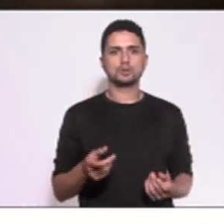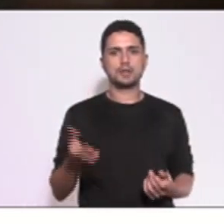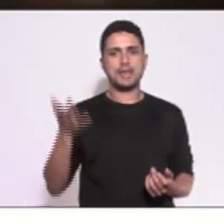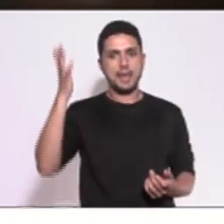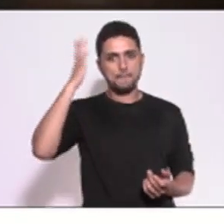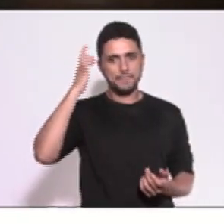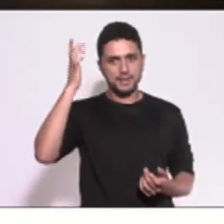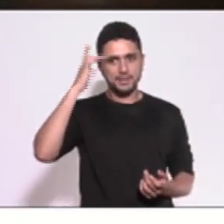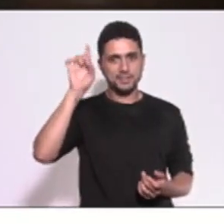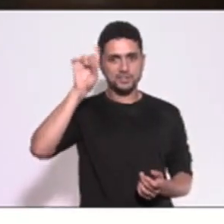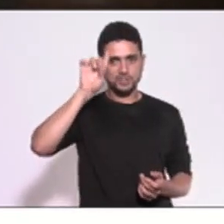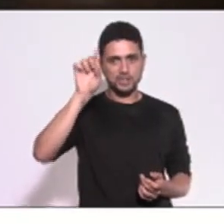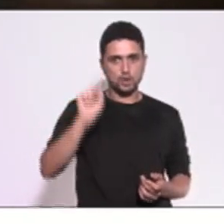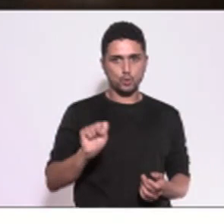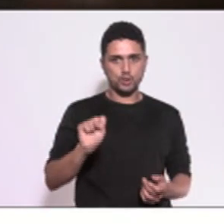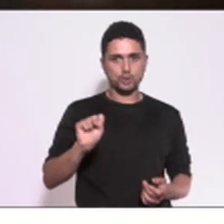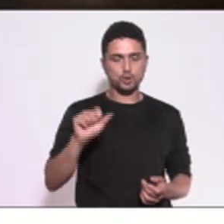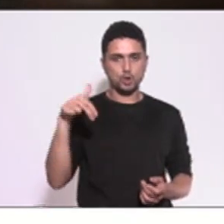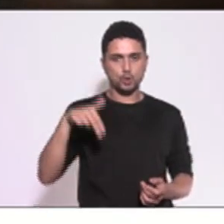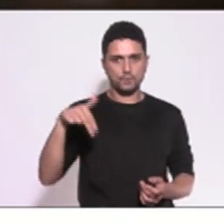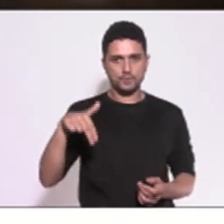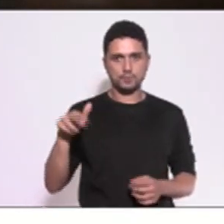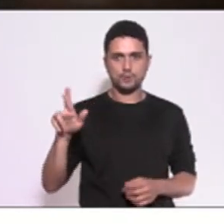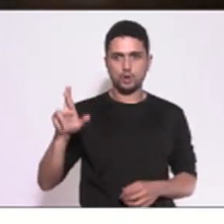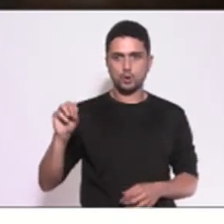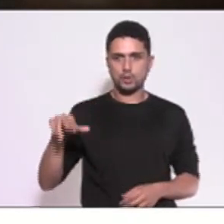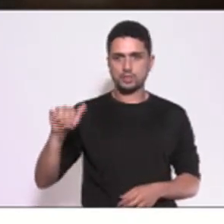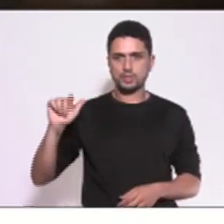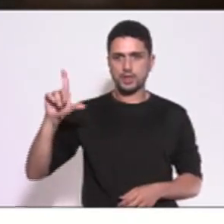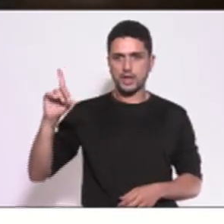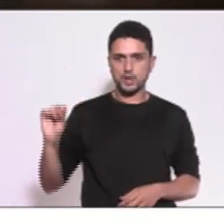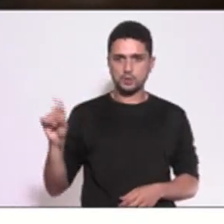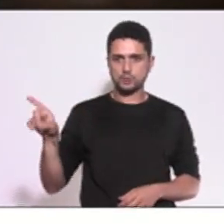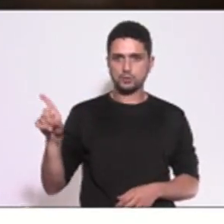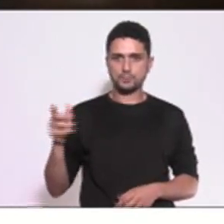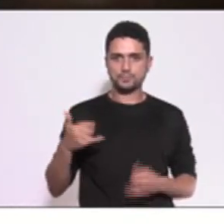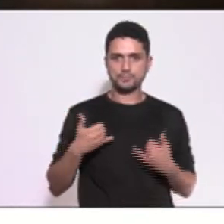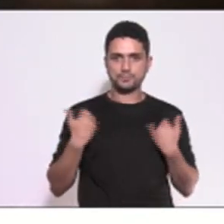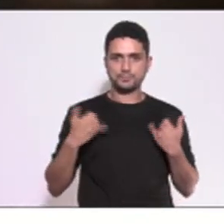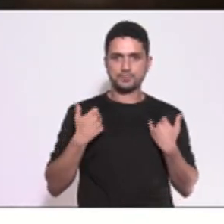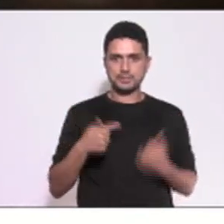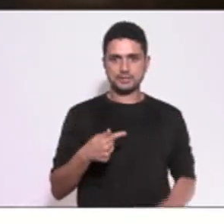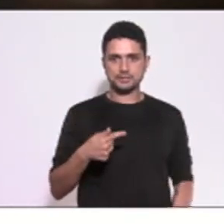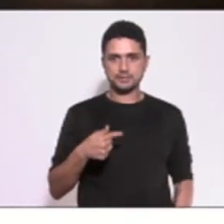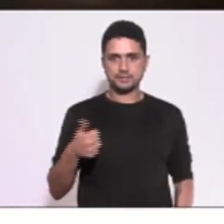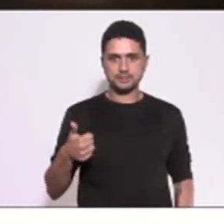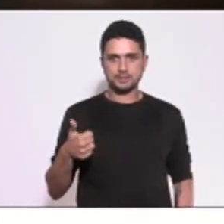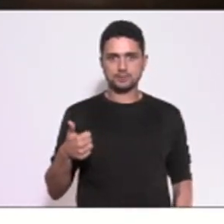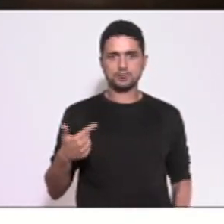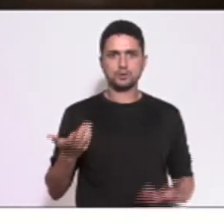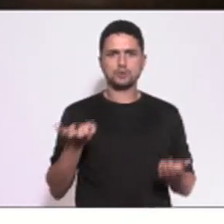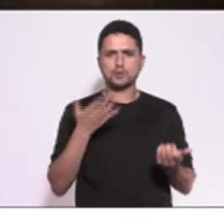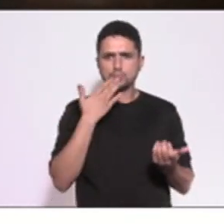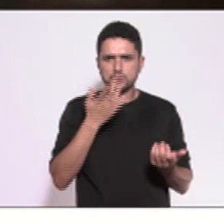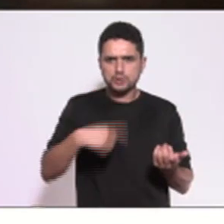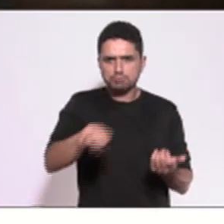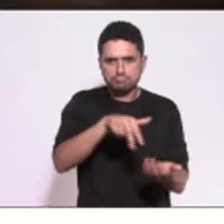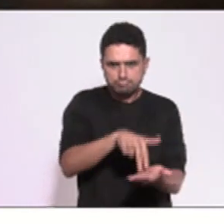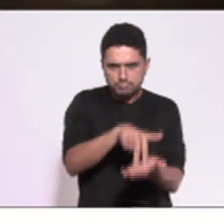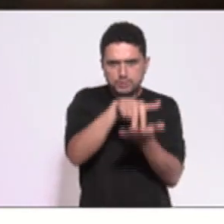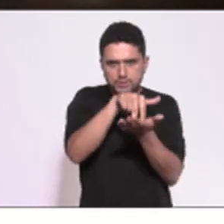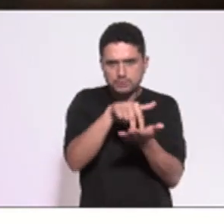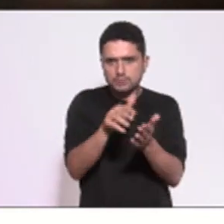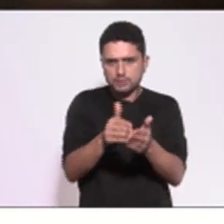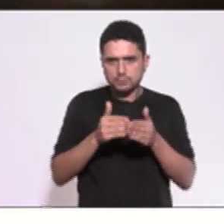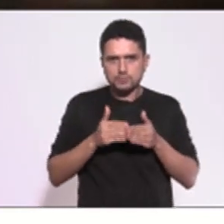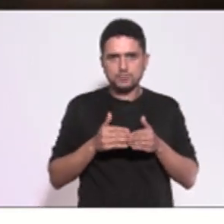de novembro, quando Ronaldo Gomlewski comemora 71 anos de idade. Pediria que todos se levantassem